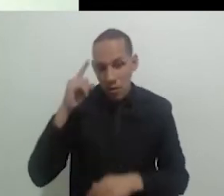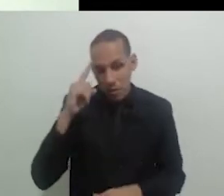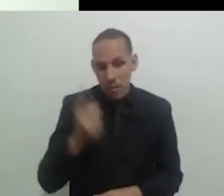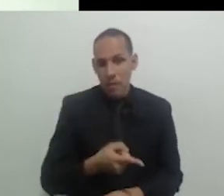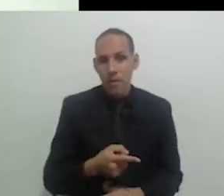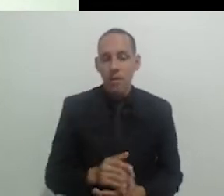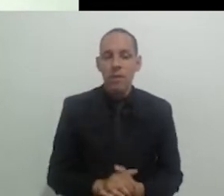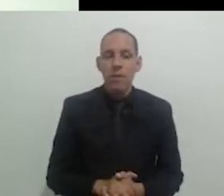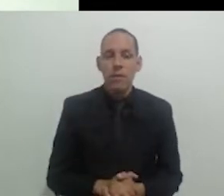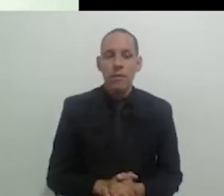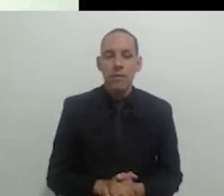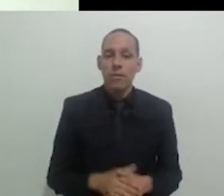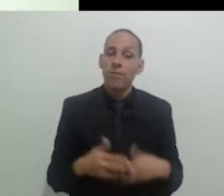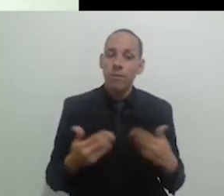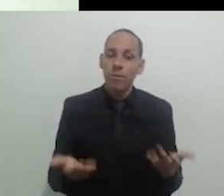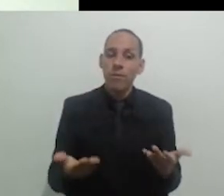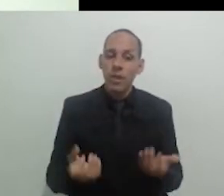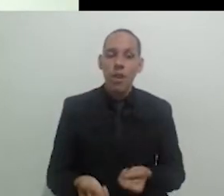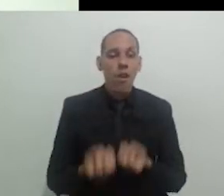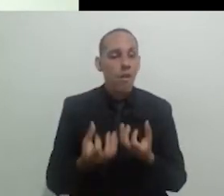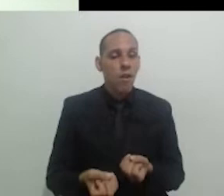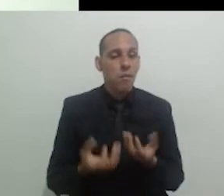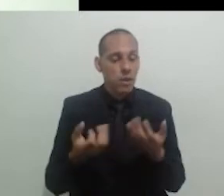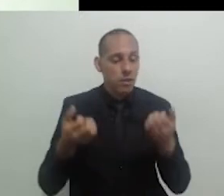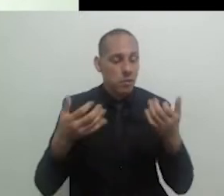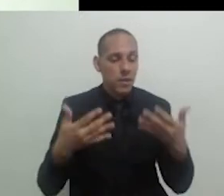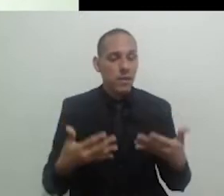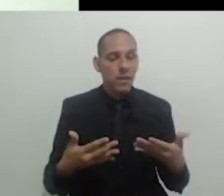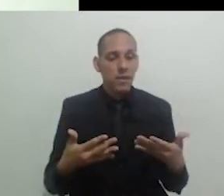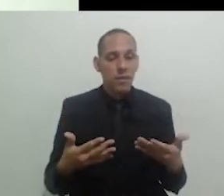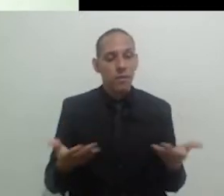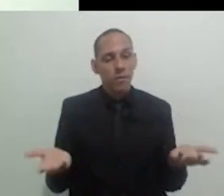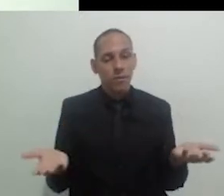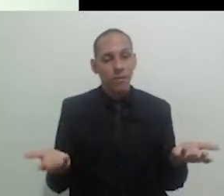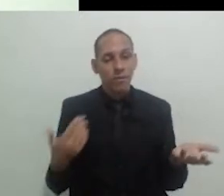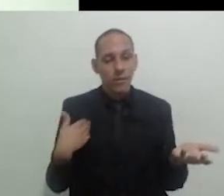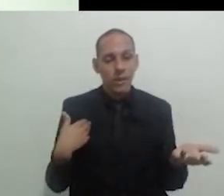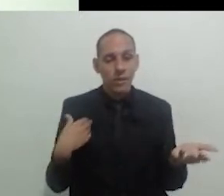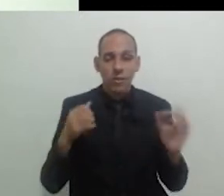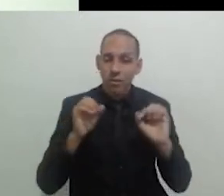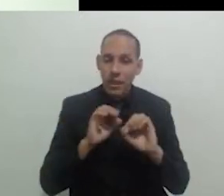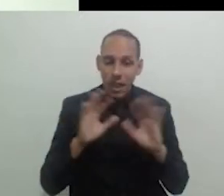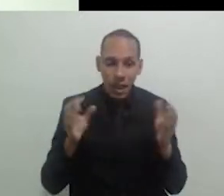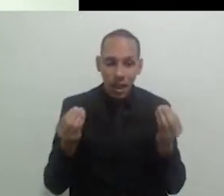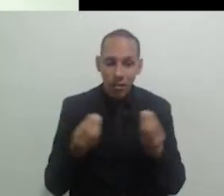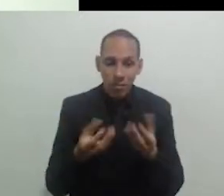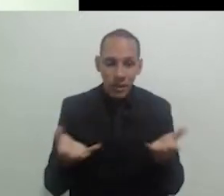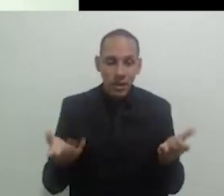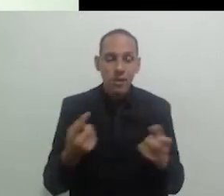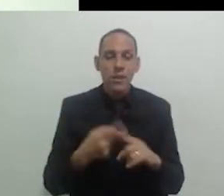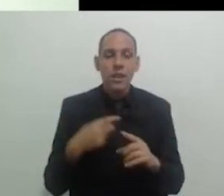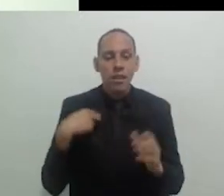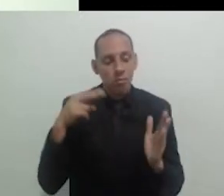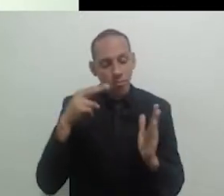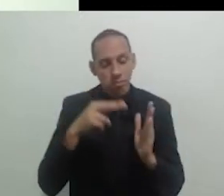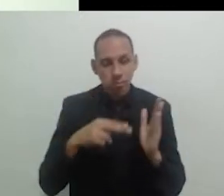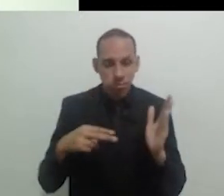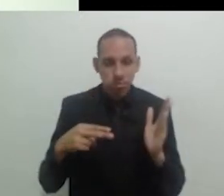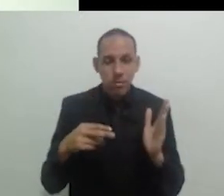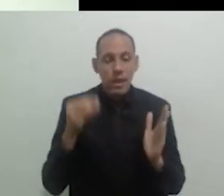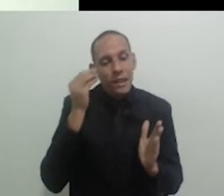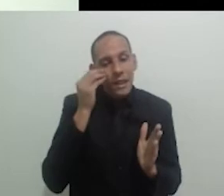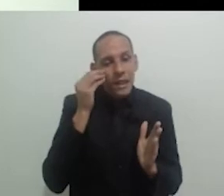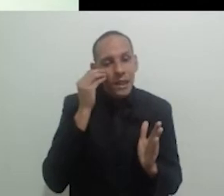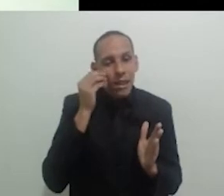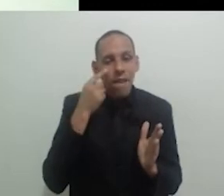nas informações, ele diz isso. E por isso, eu estou esclarecendo aqui que eu olhei na tentativa de ver se poderia